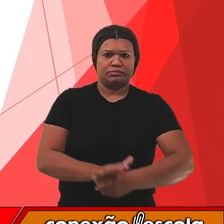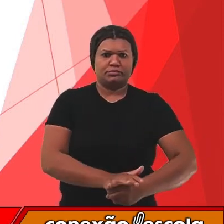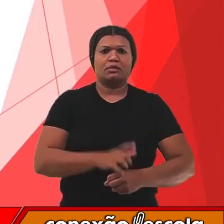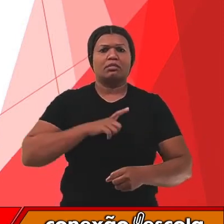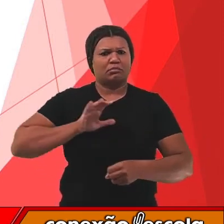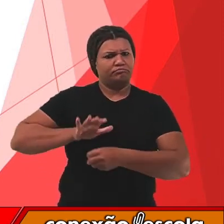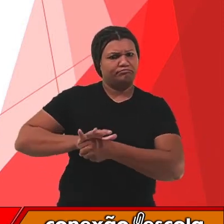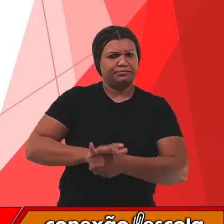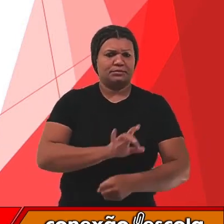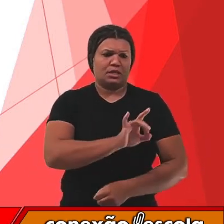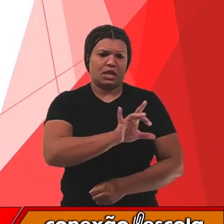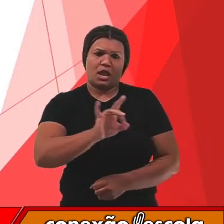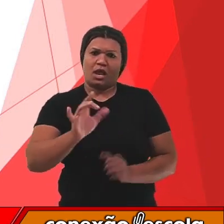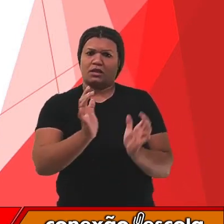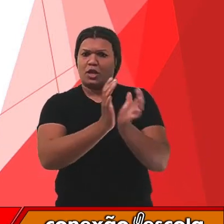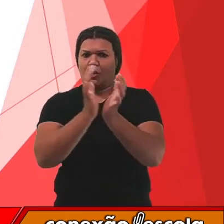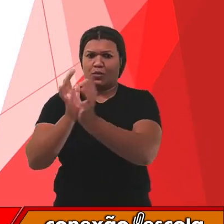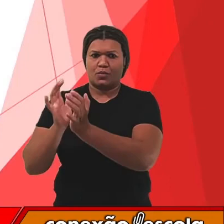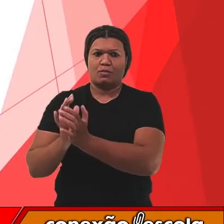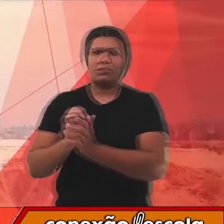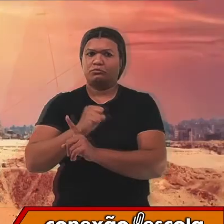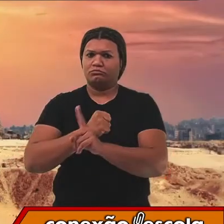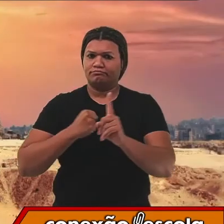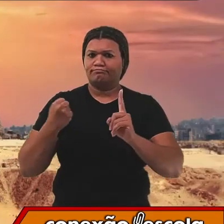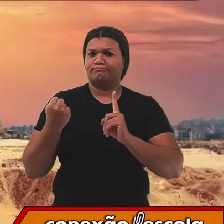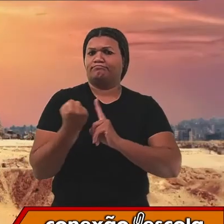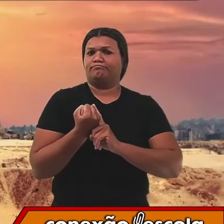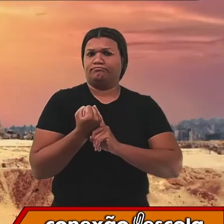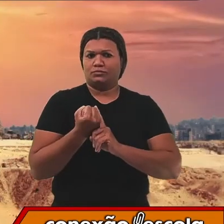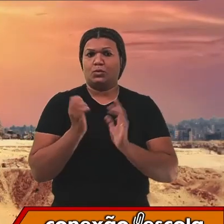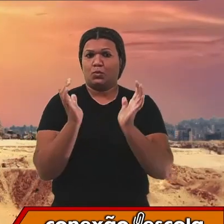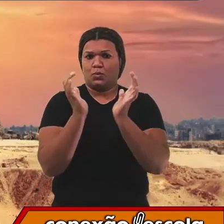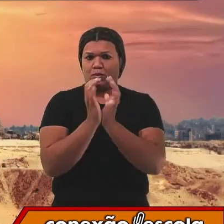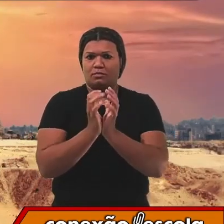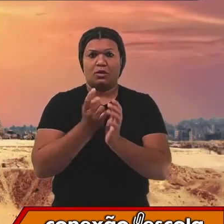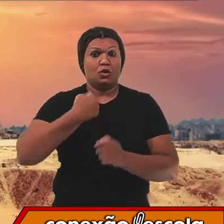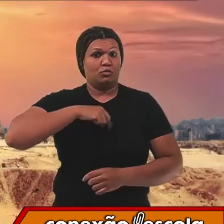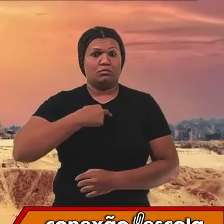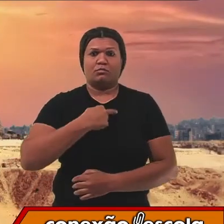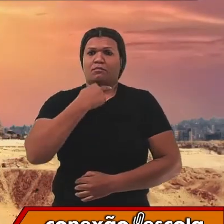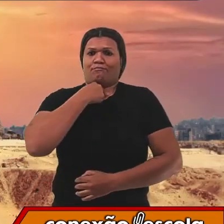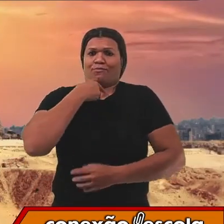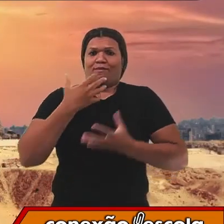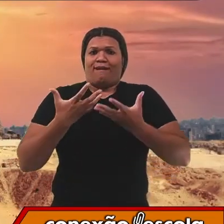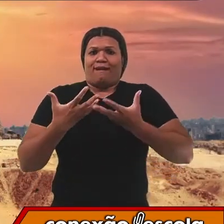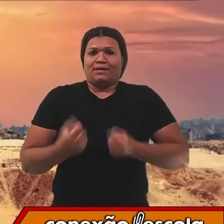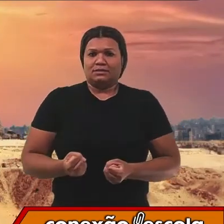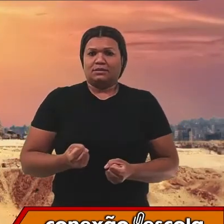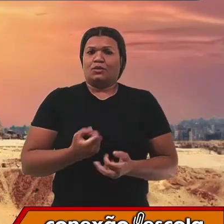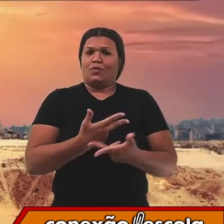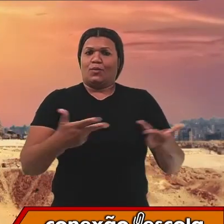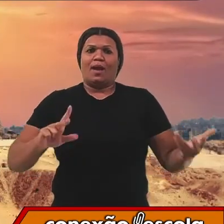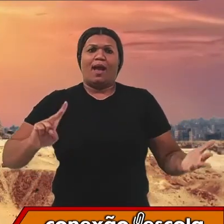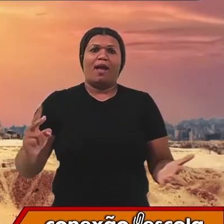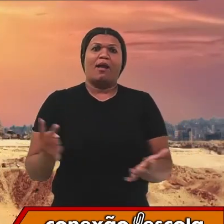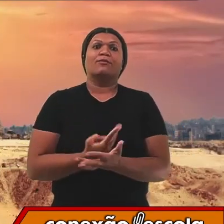cada membro quando o corpo social é oprimido. Não podemos permitir, então, que essas coisas